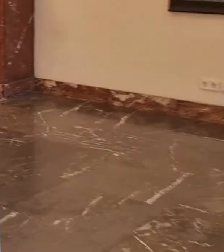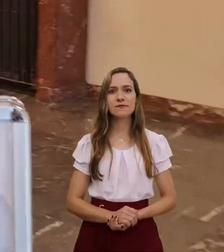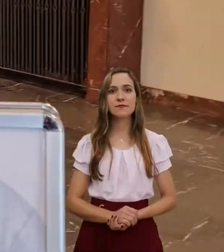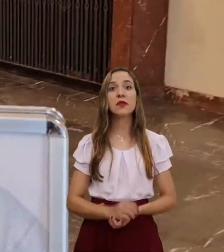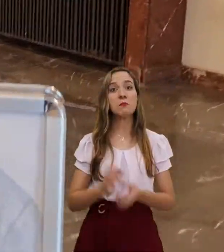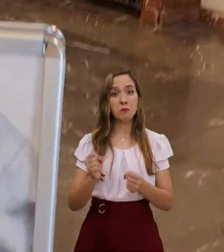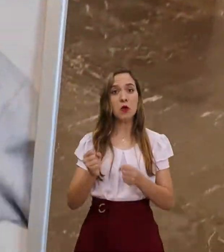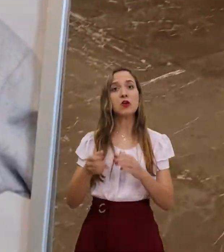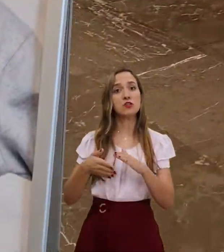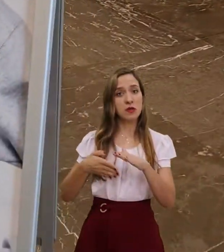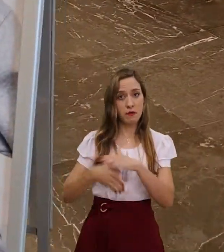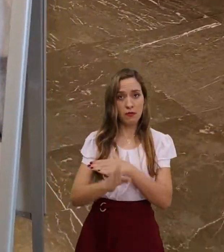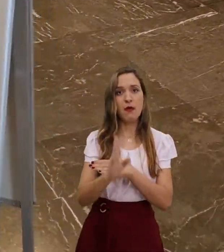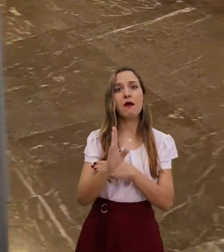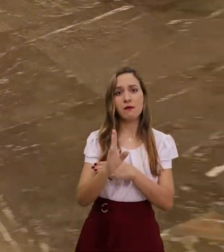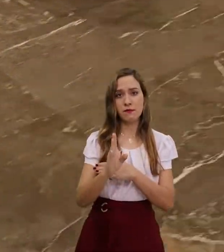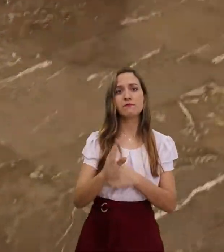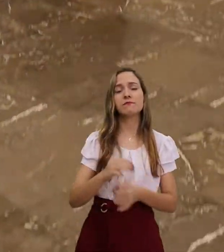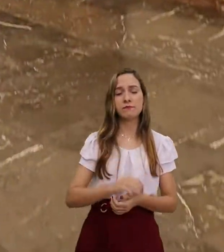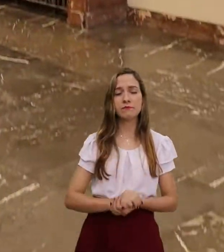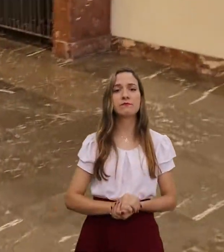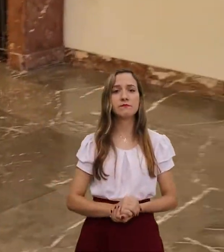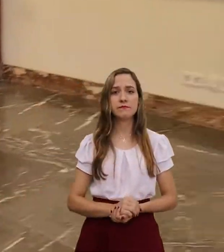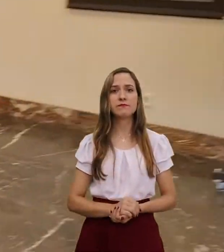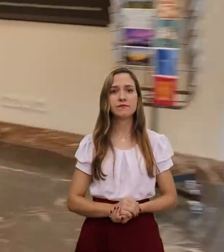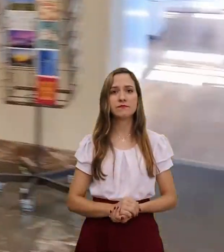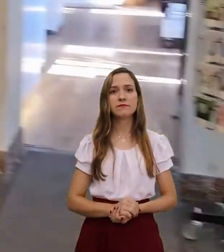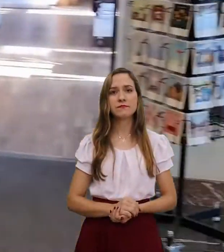Pode entrar aqui dentro e tudo mais.